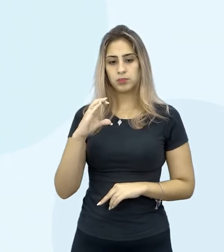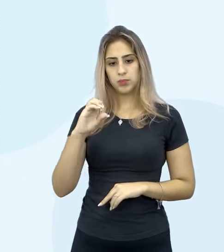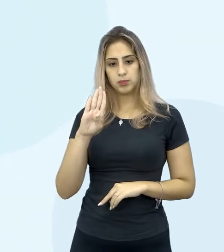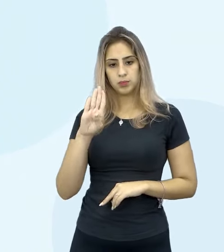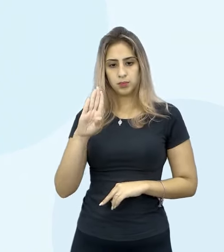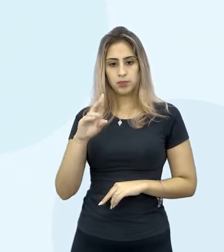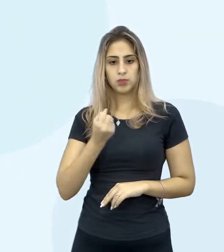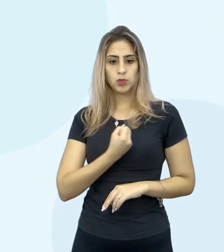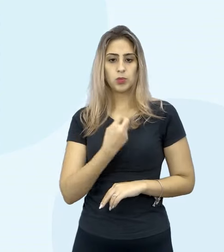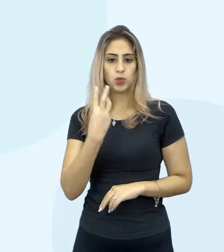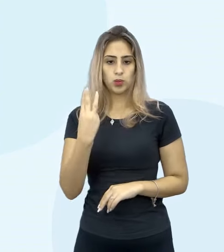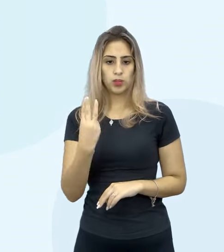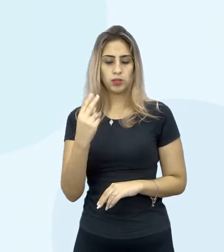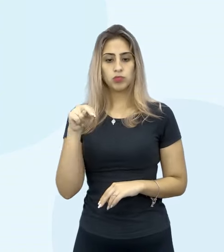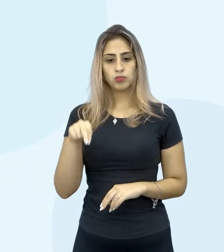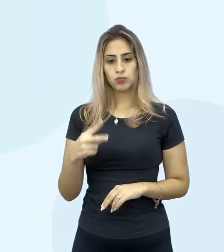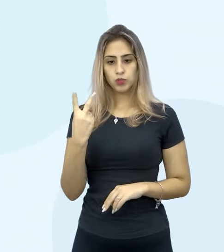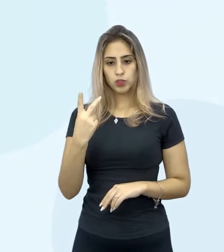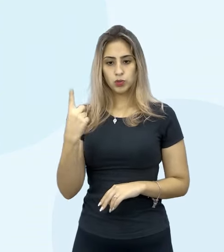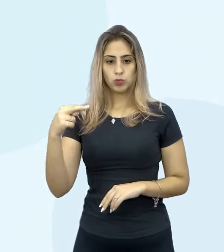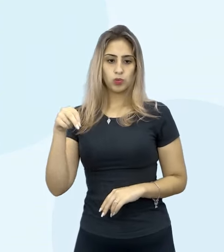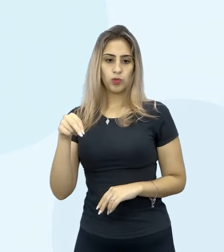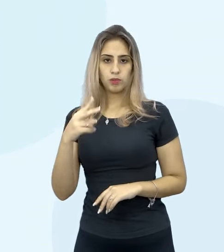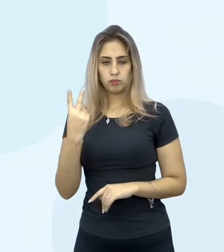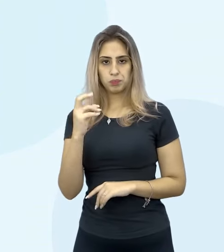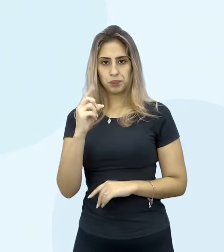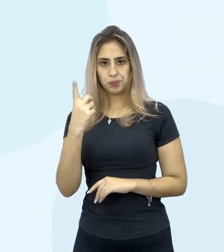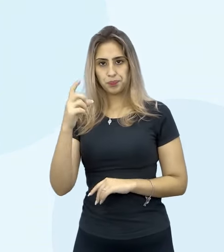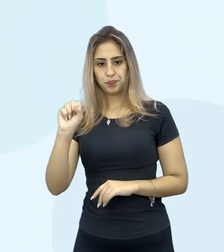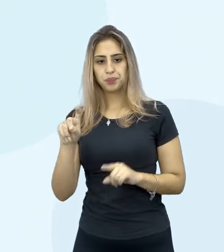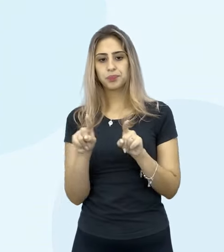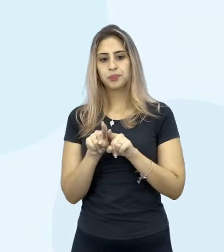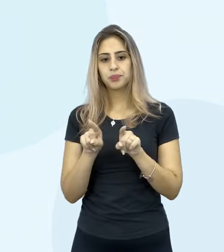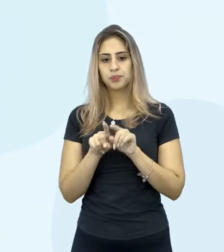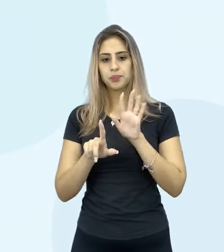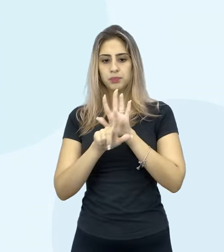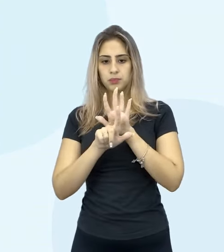3, de 21 de novembro de 2018, e a Lei número